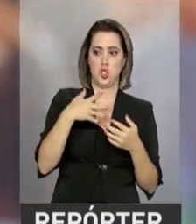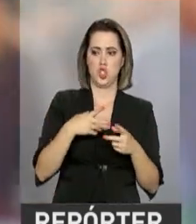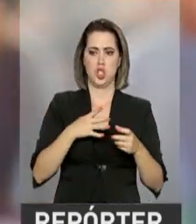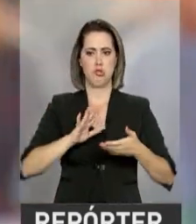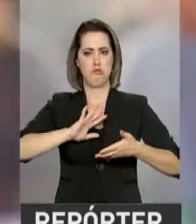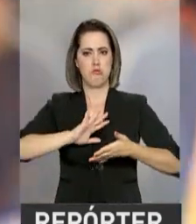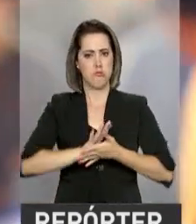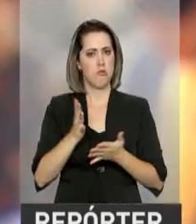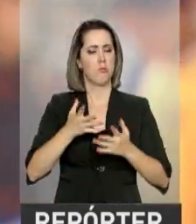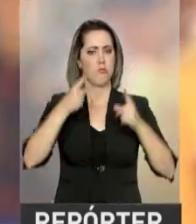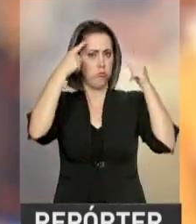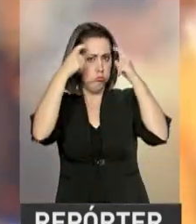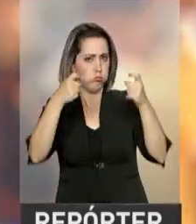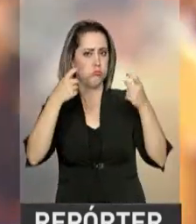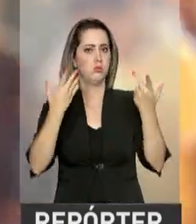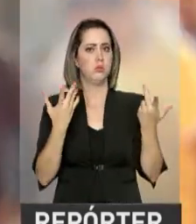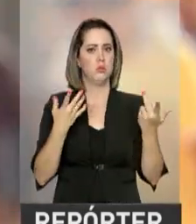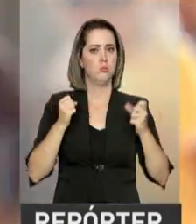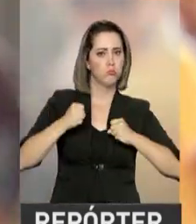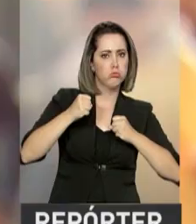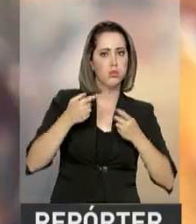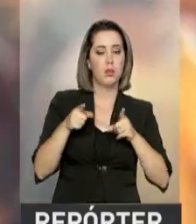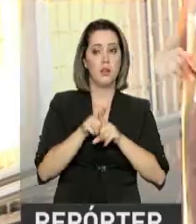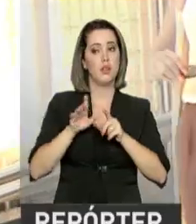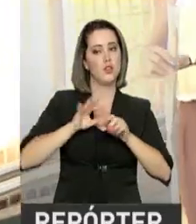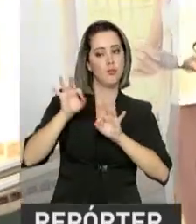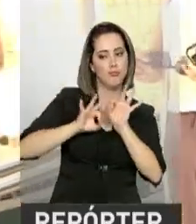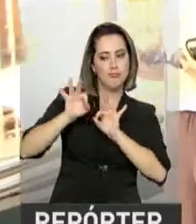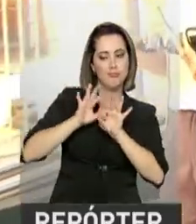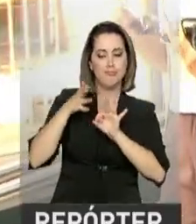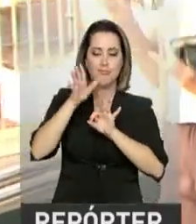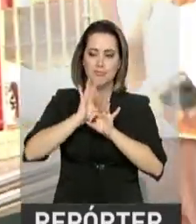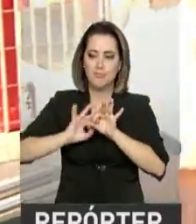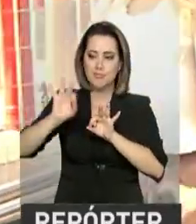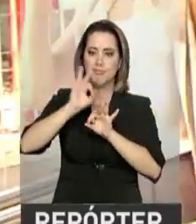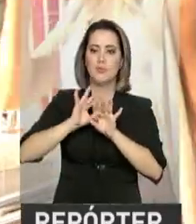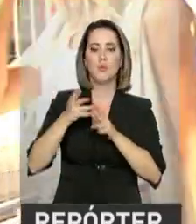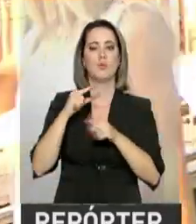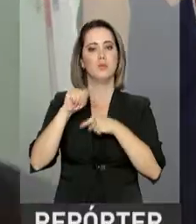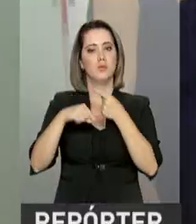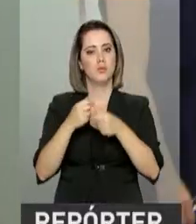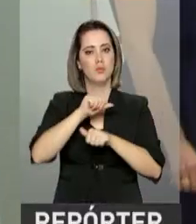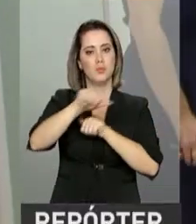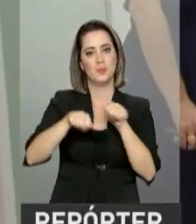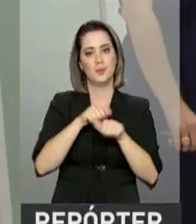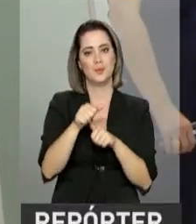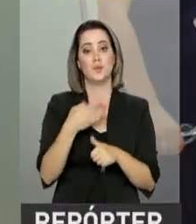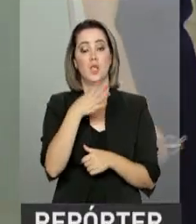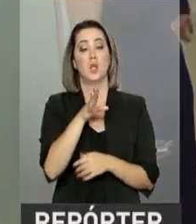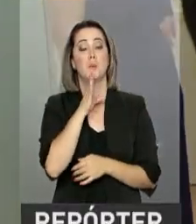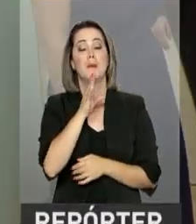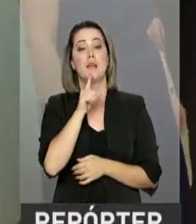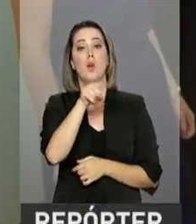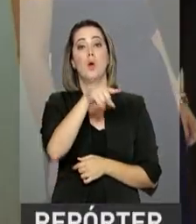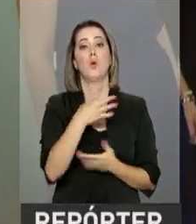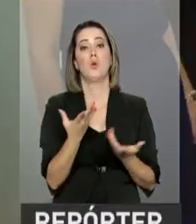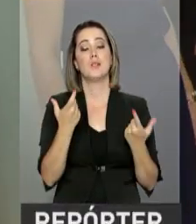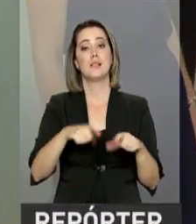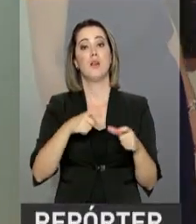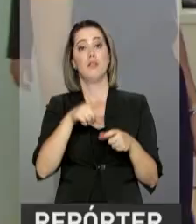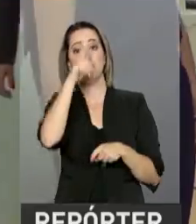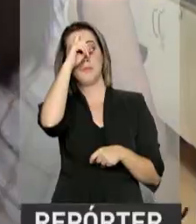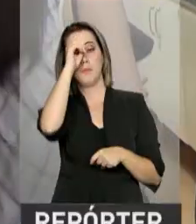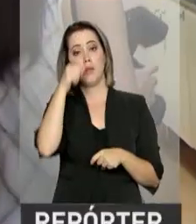então a gente consegue corrigir esse tipo de ações. Marcela Temer visitou ainda o ambulatório, que conta com mais de 20